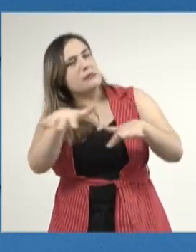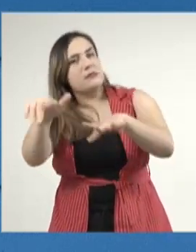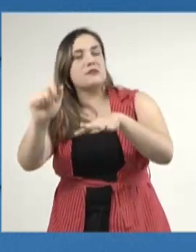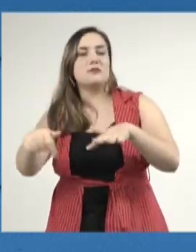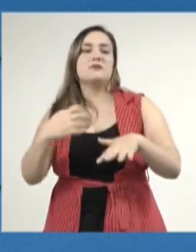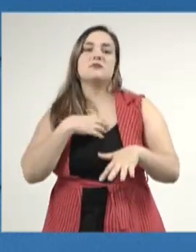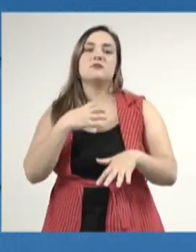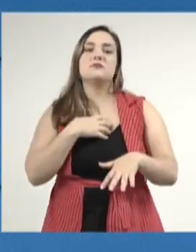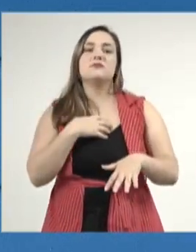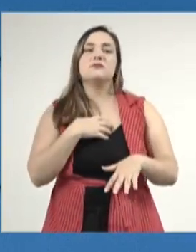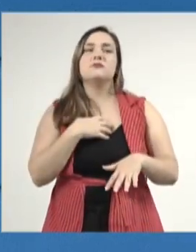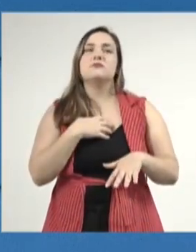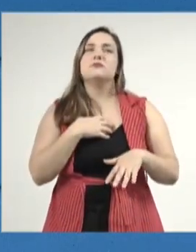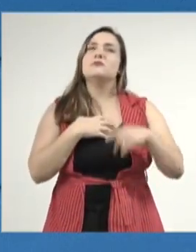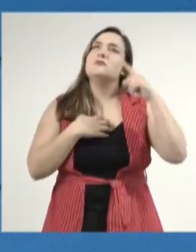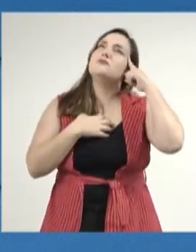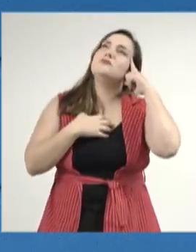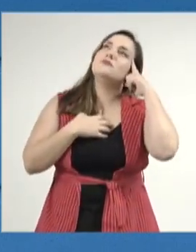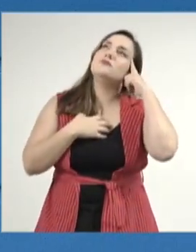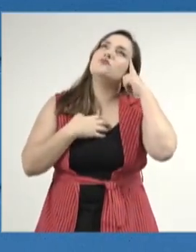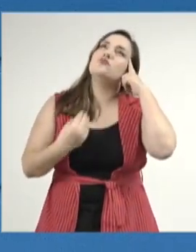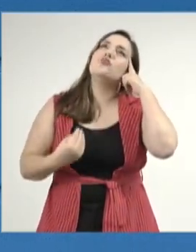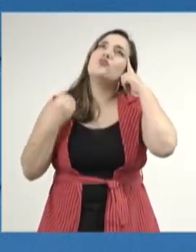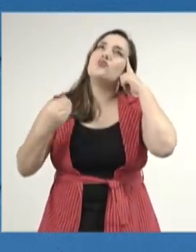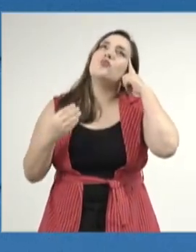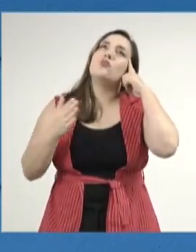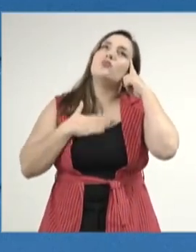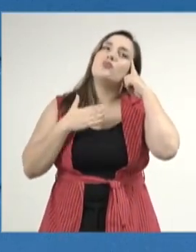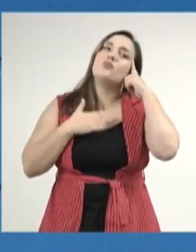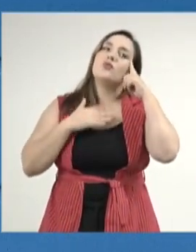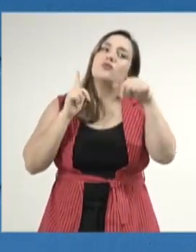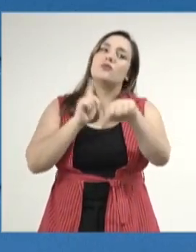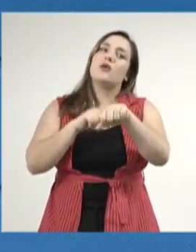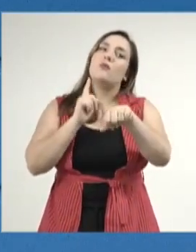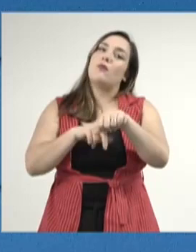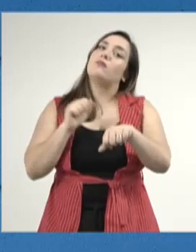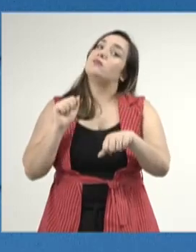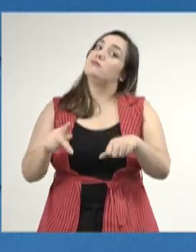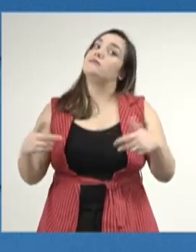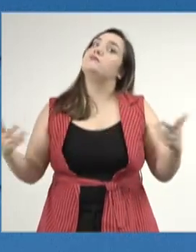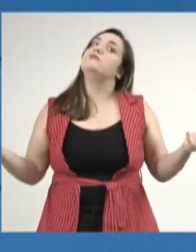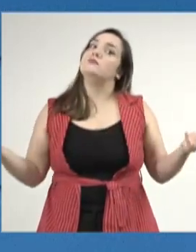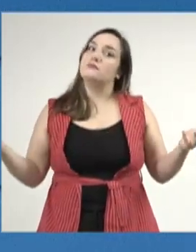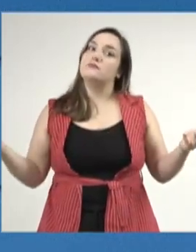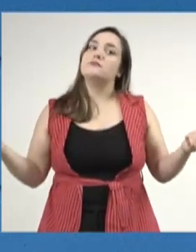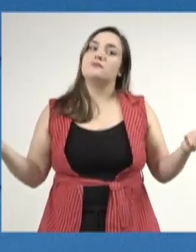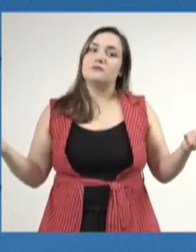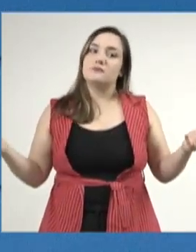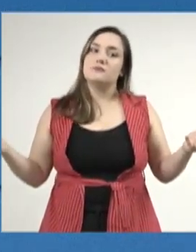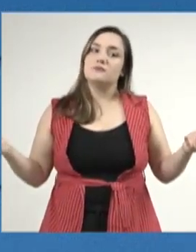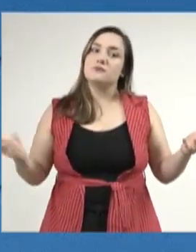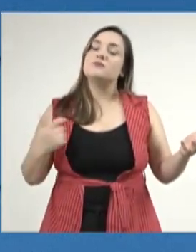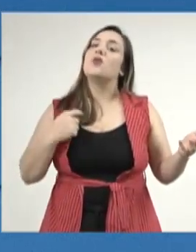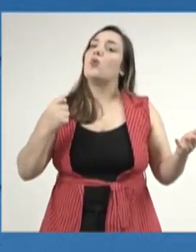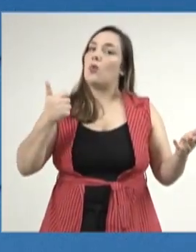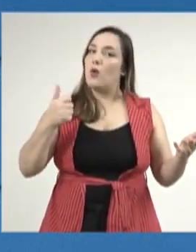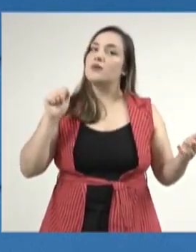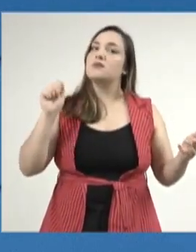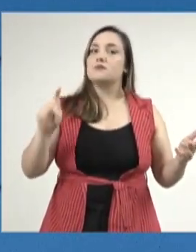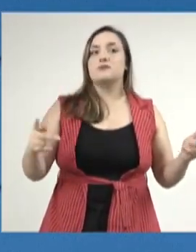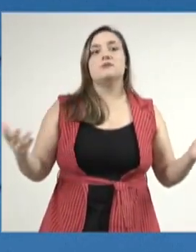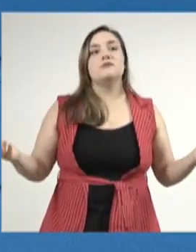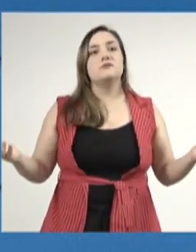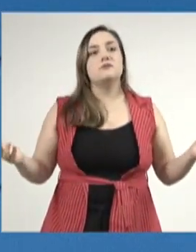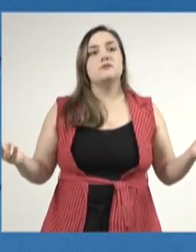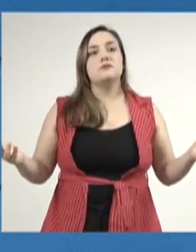fico exatamente pensando como é que será a minha oportunidade lá na frente, porque eu também caminho para isso, para me aposentar